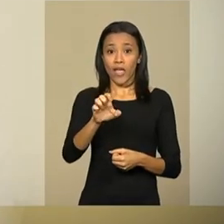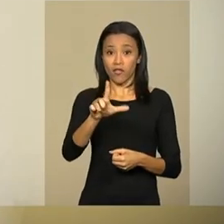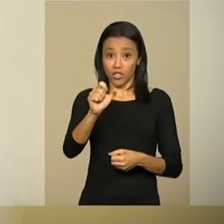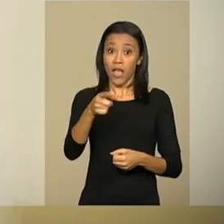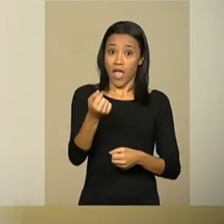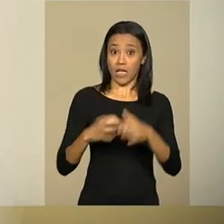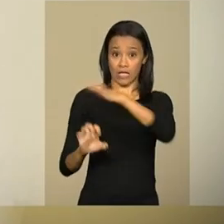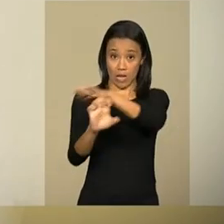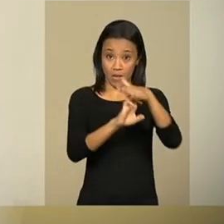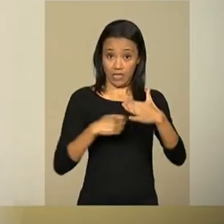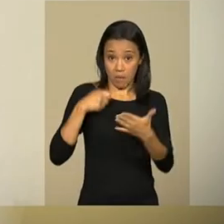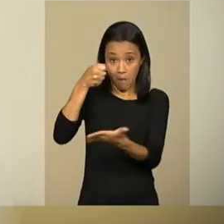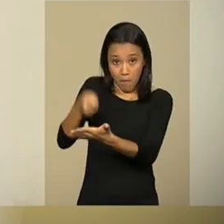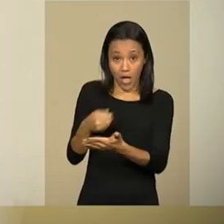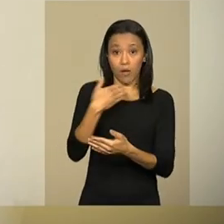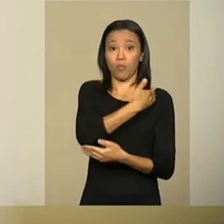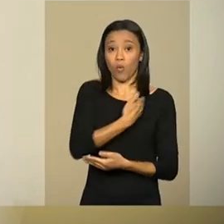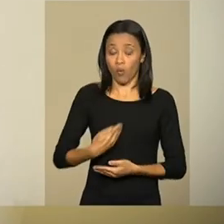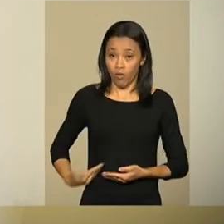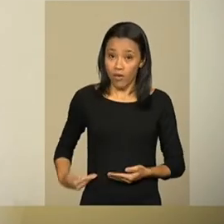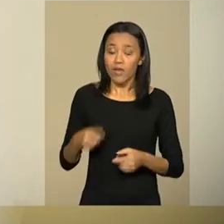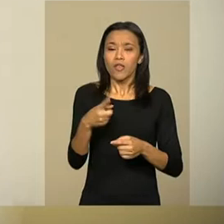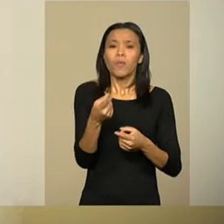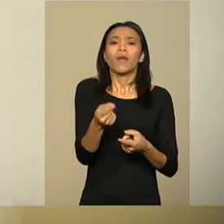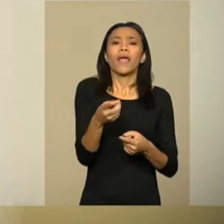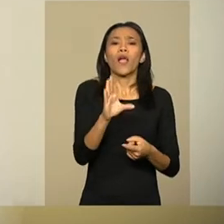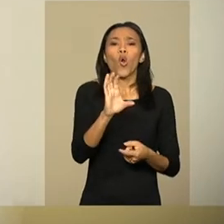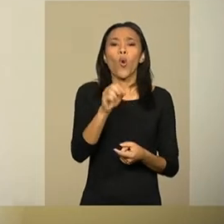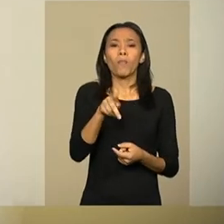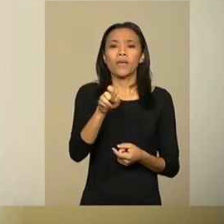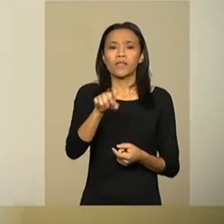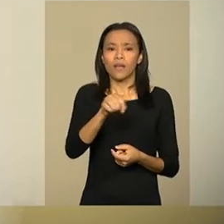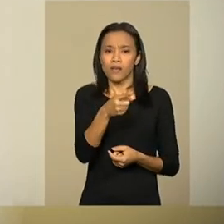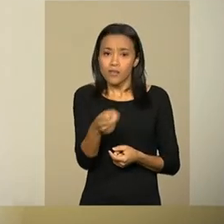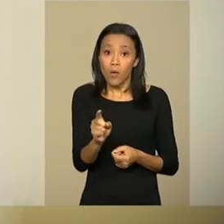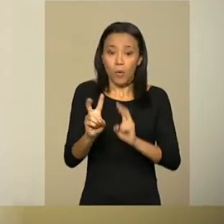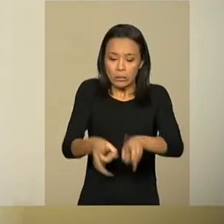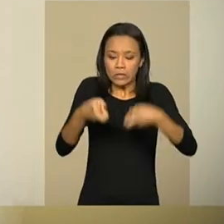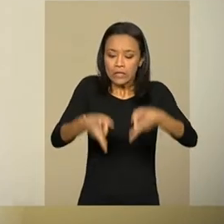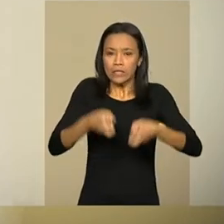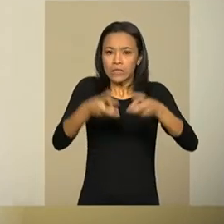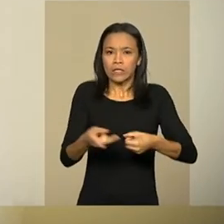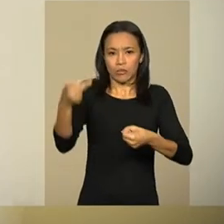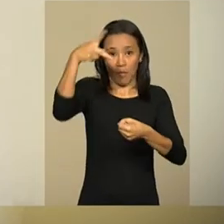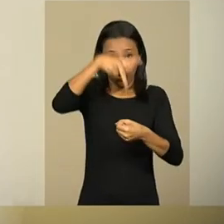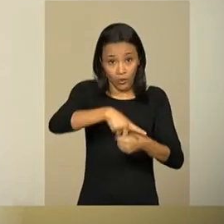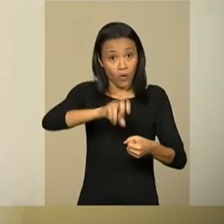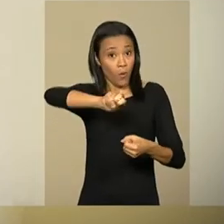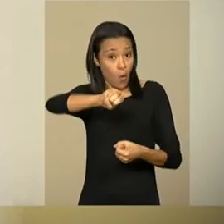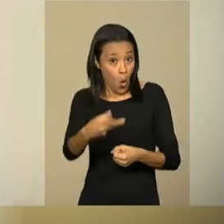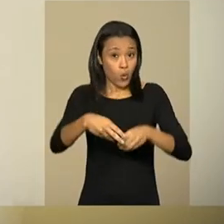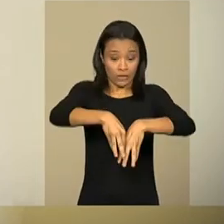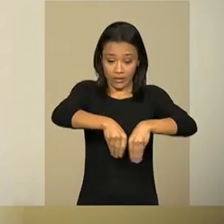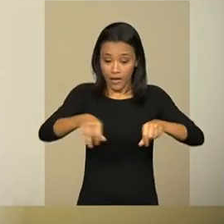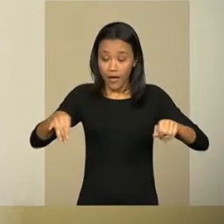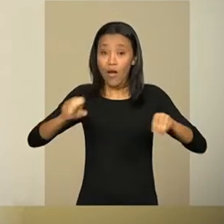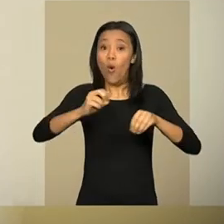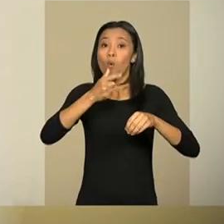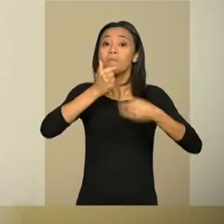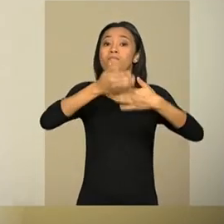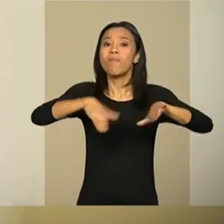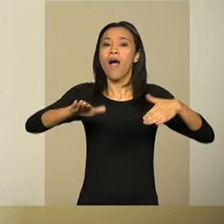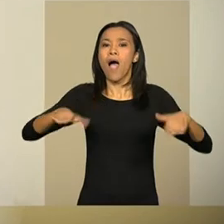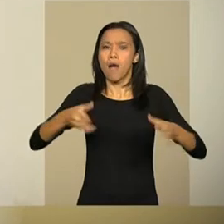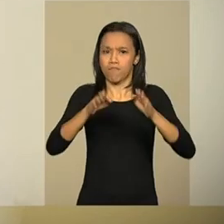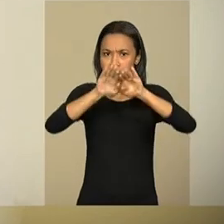empresas pagam para o governo como compensação financeira pela exploração do petróleo ou em terra ou em Mar de cada